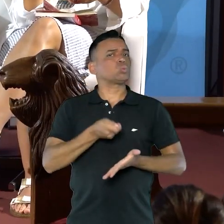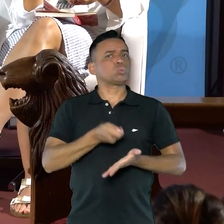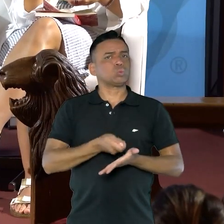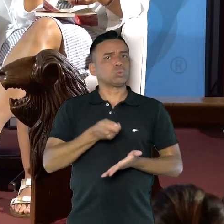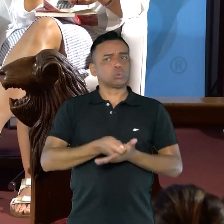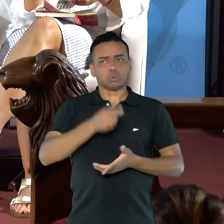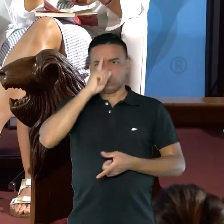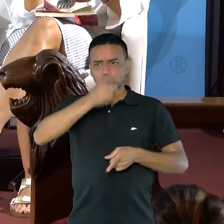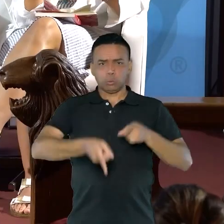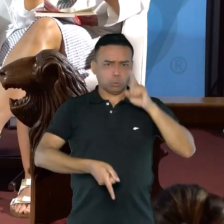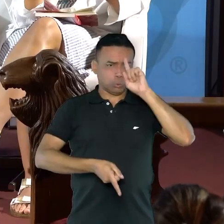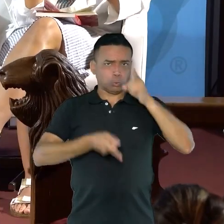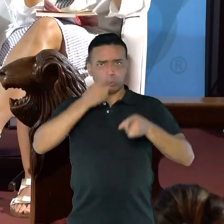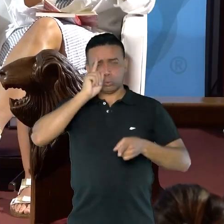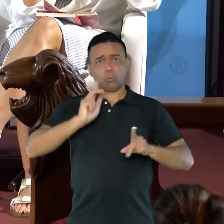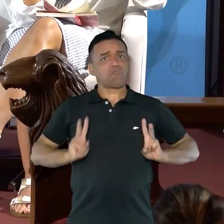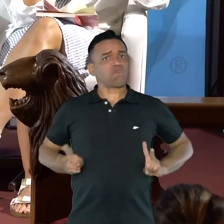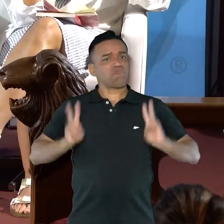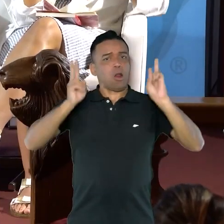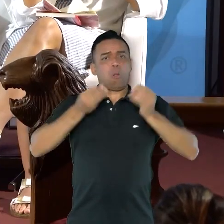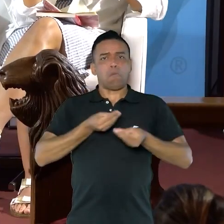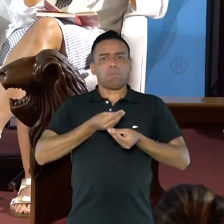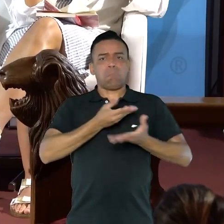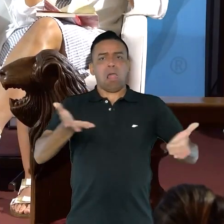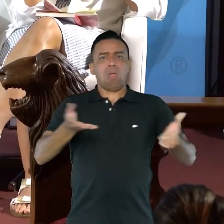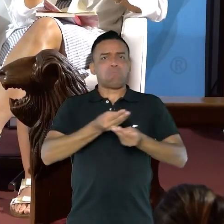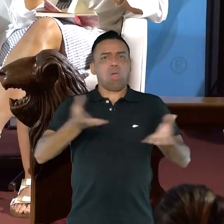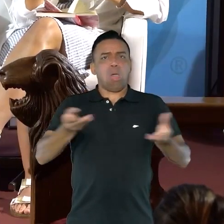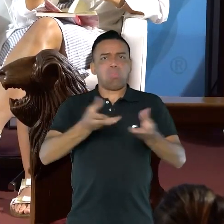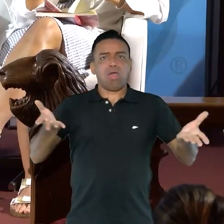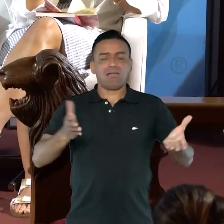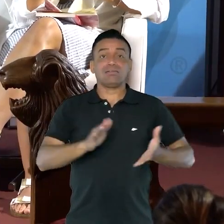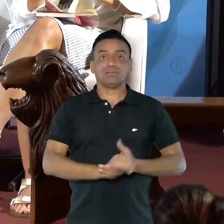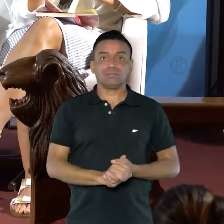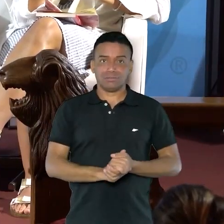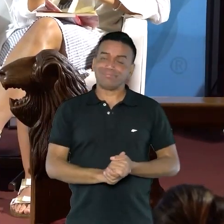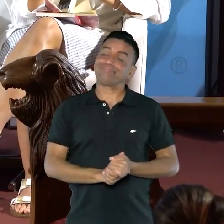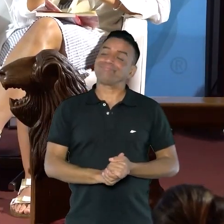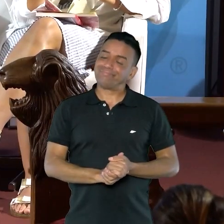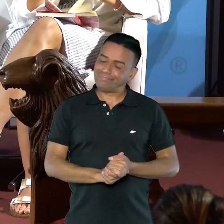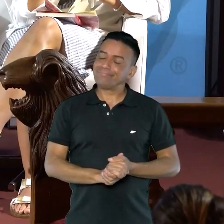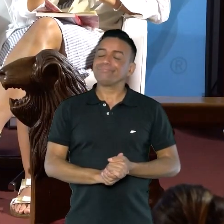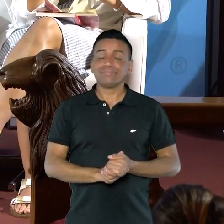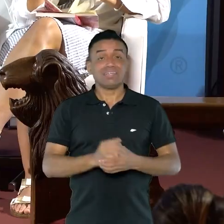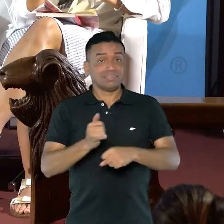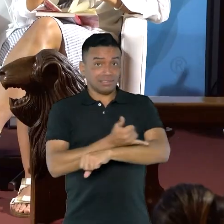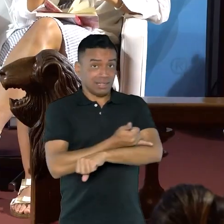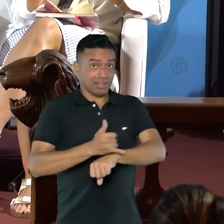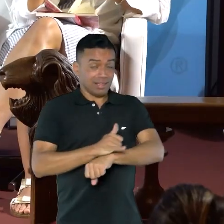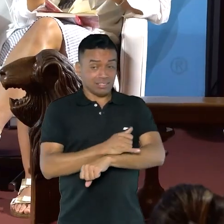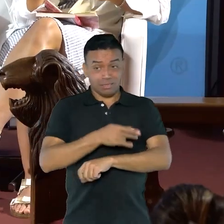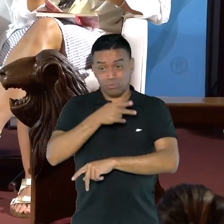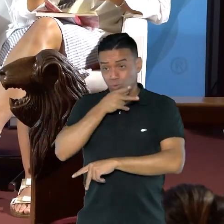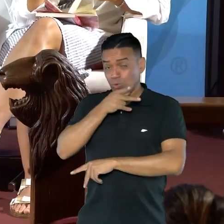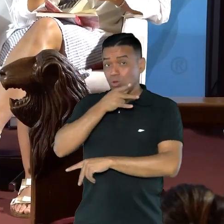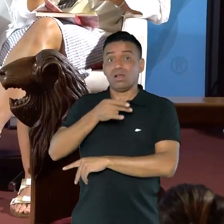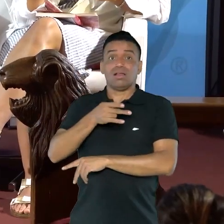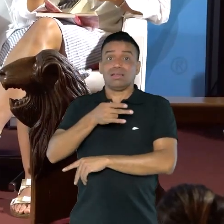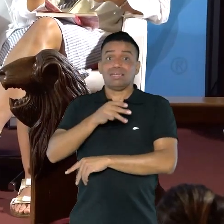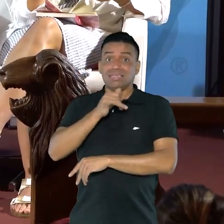das estratégias, né, que os povos negros, quilombolas e indígenas tiveram foi de